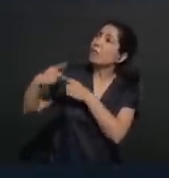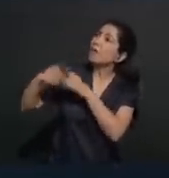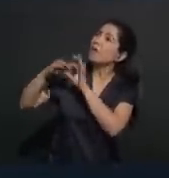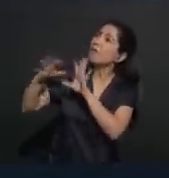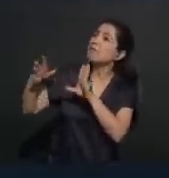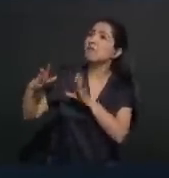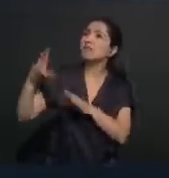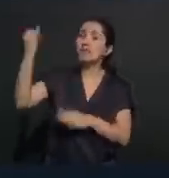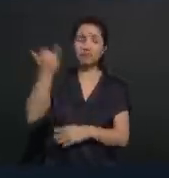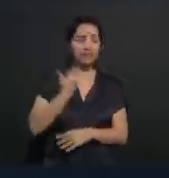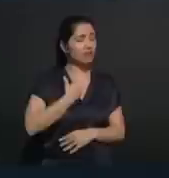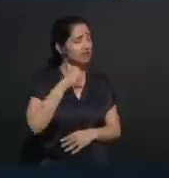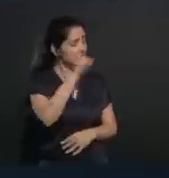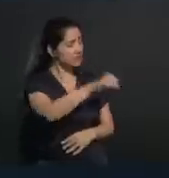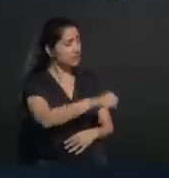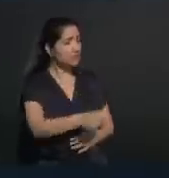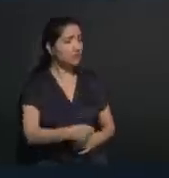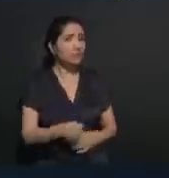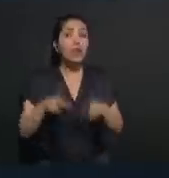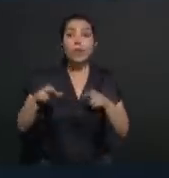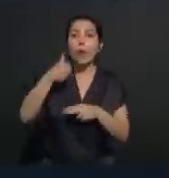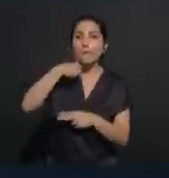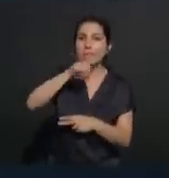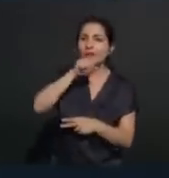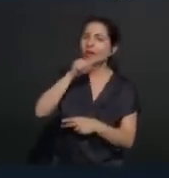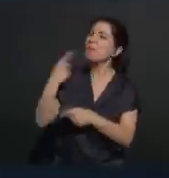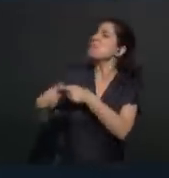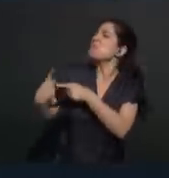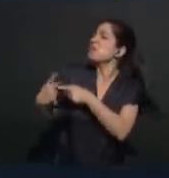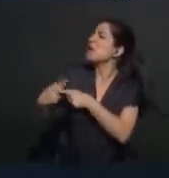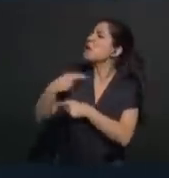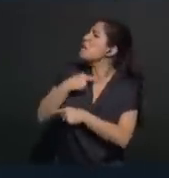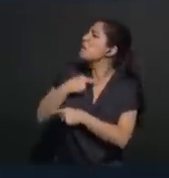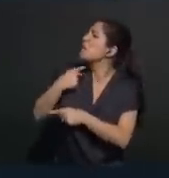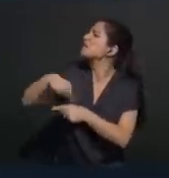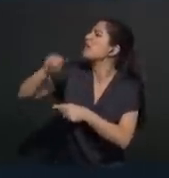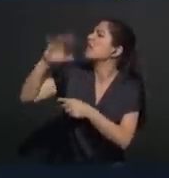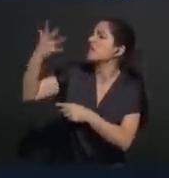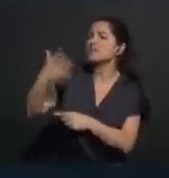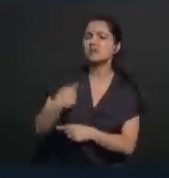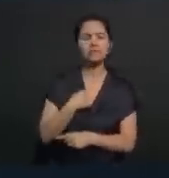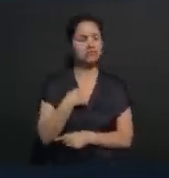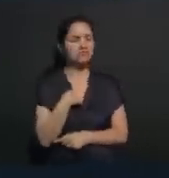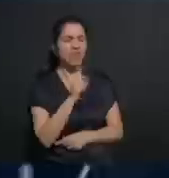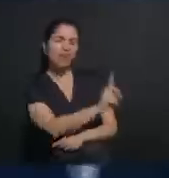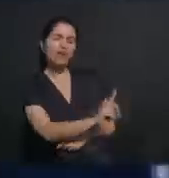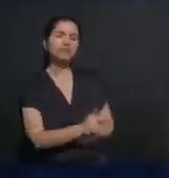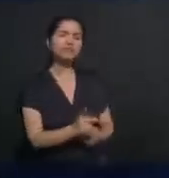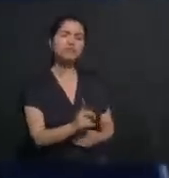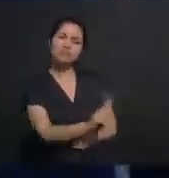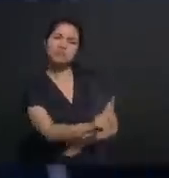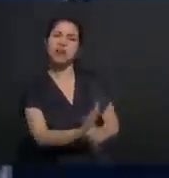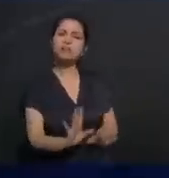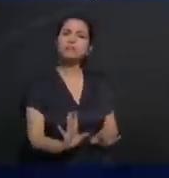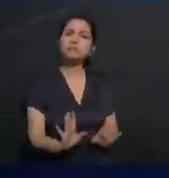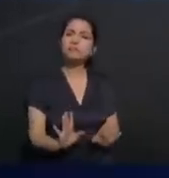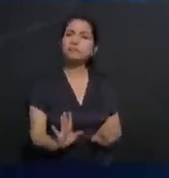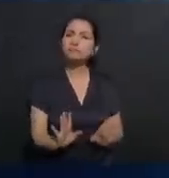sim. Quem já ouviu mãe falar isso com você? Por que que eu não vou lá na festa, mãe? Por que não? Por que não? Por que não?